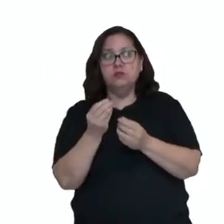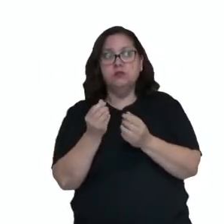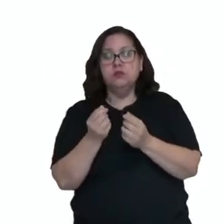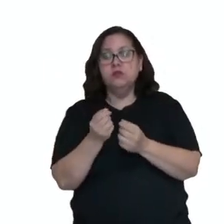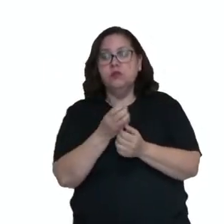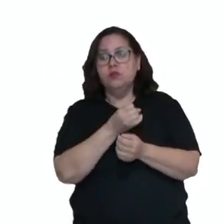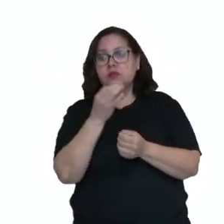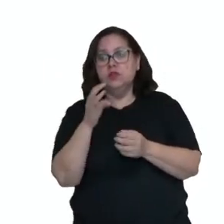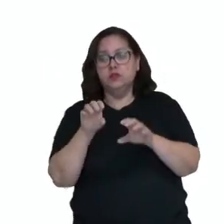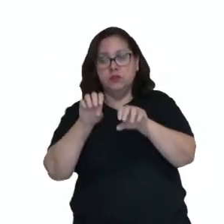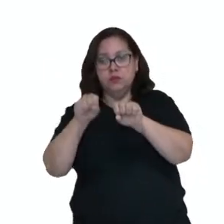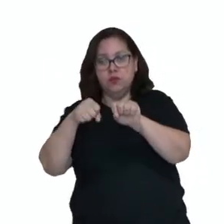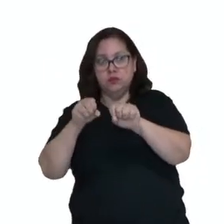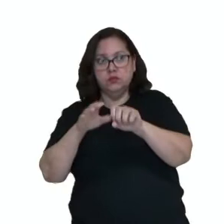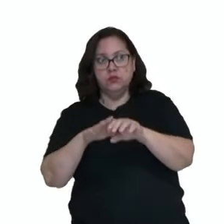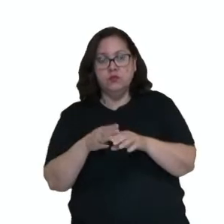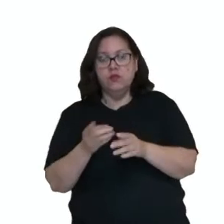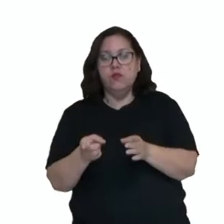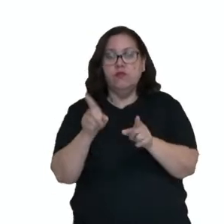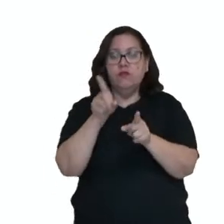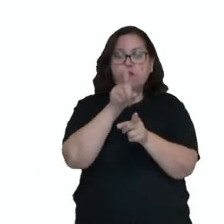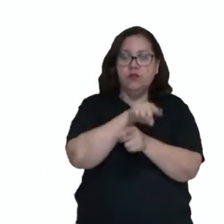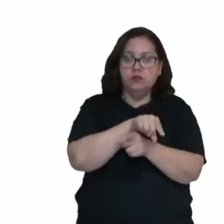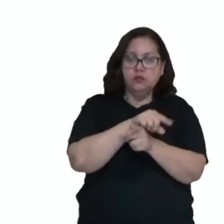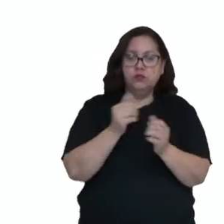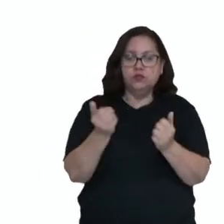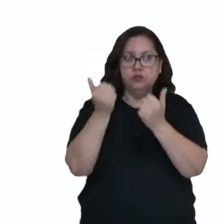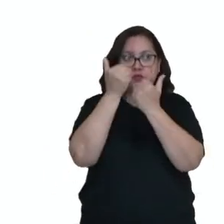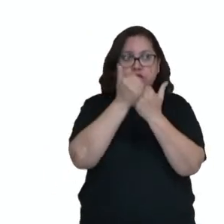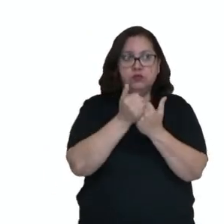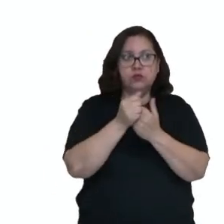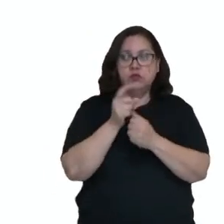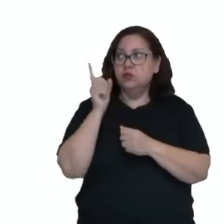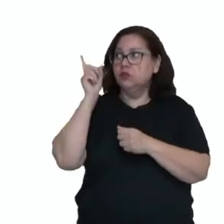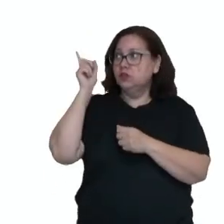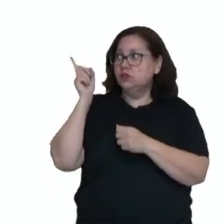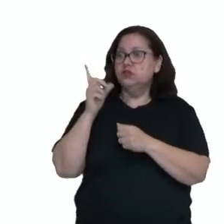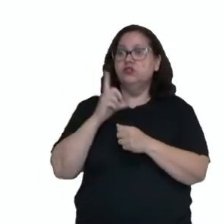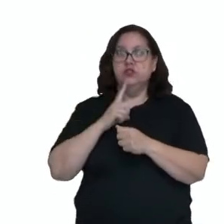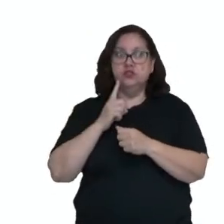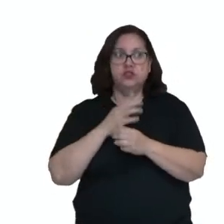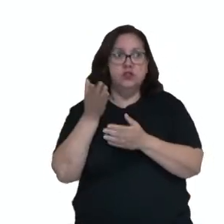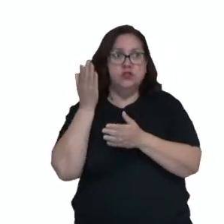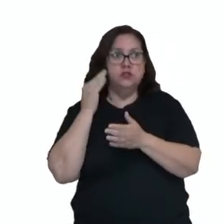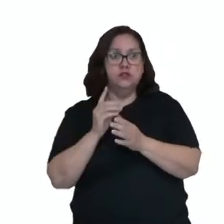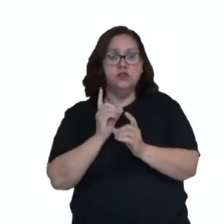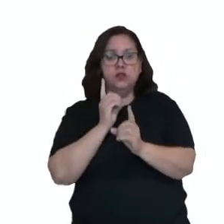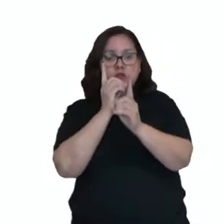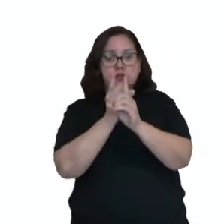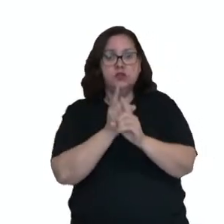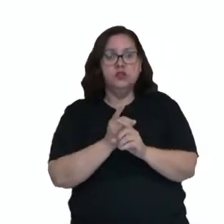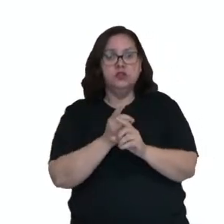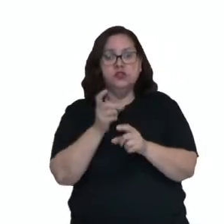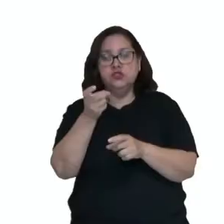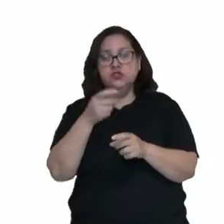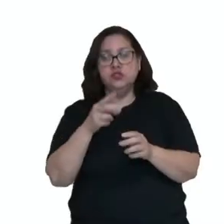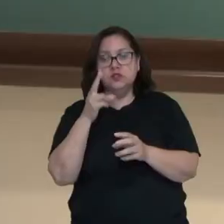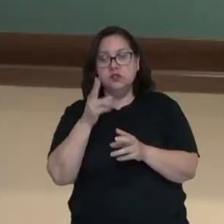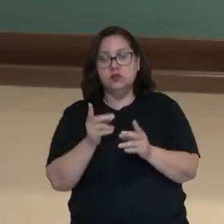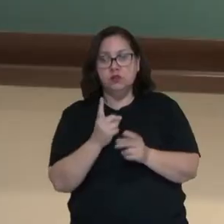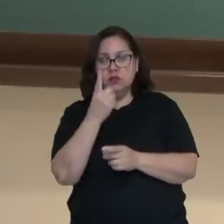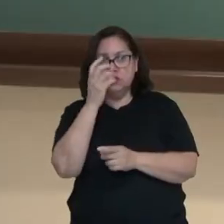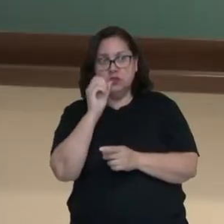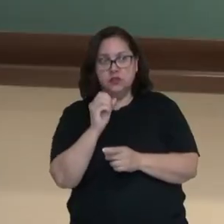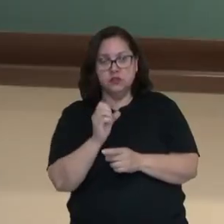quê? Quantidade de motos. Volto para cá e substituo nessa equação que eu já tinha e encontro que x igual a